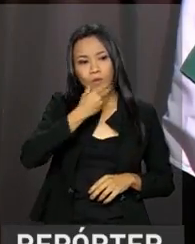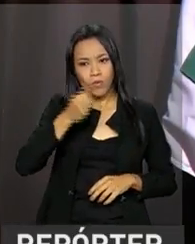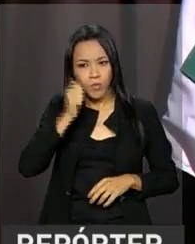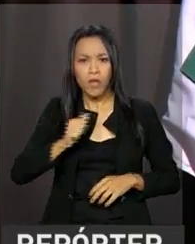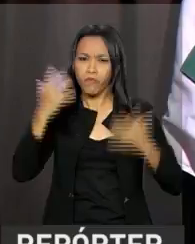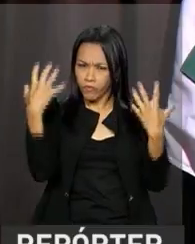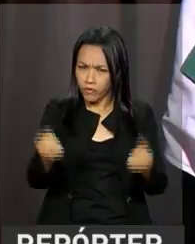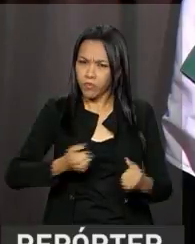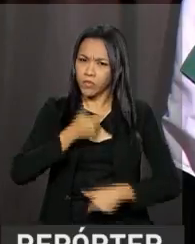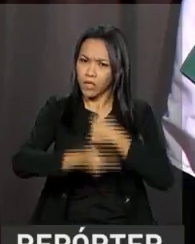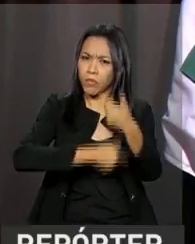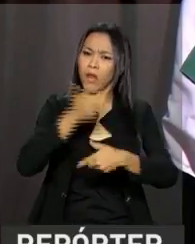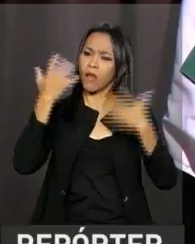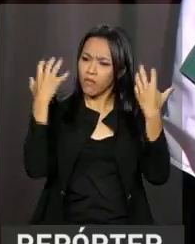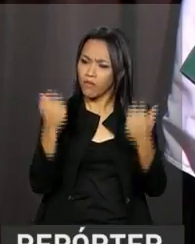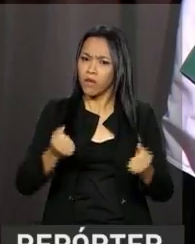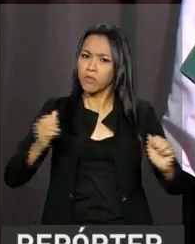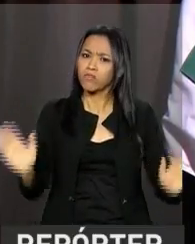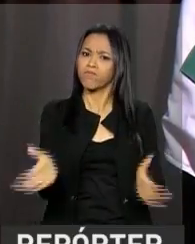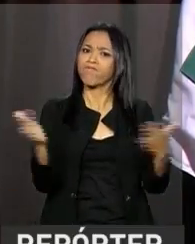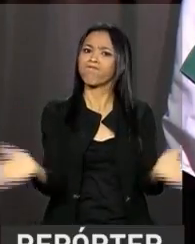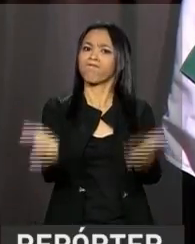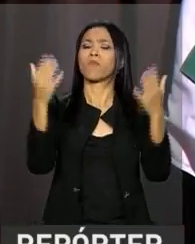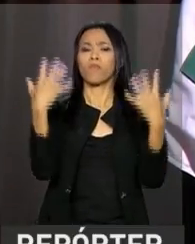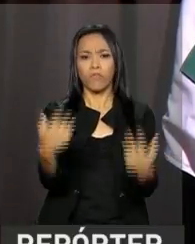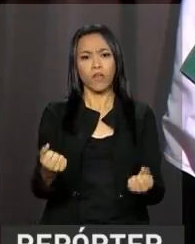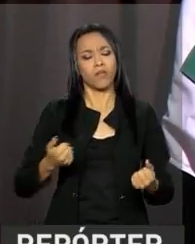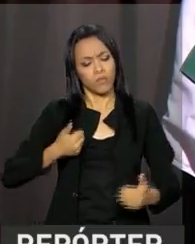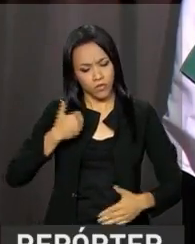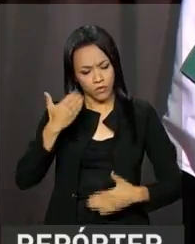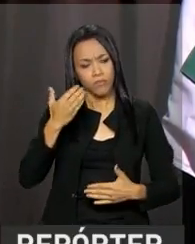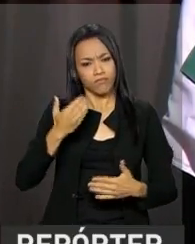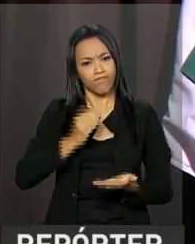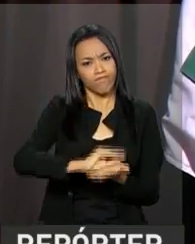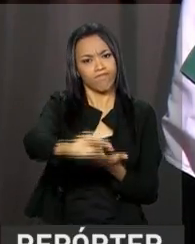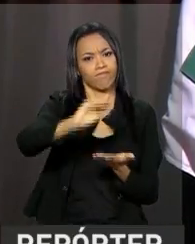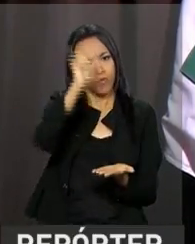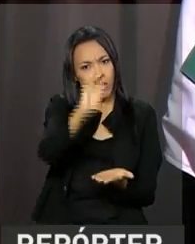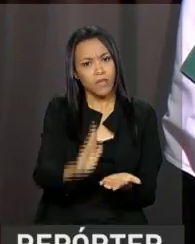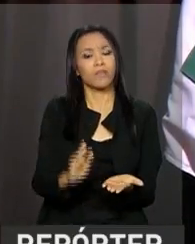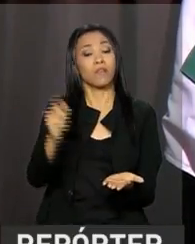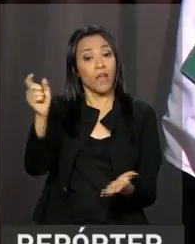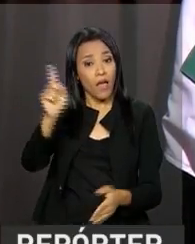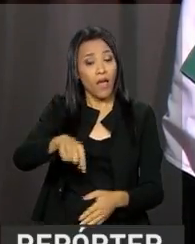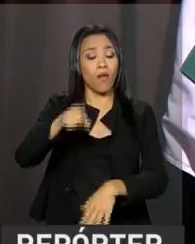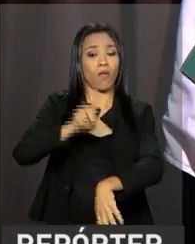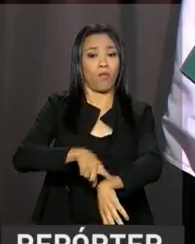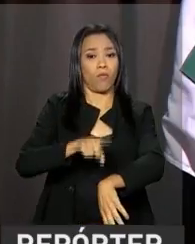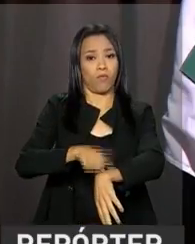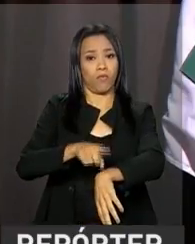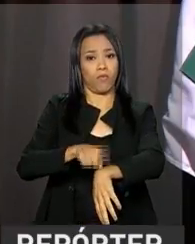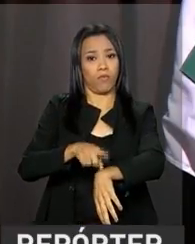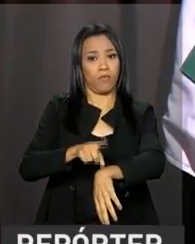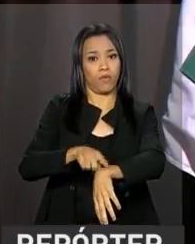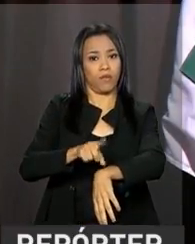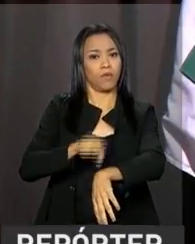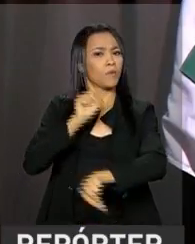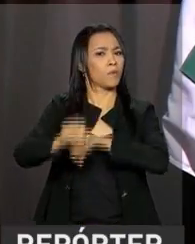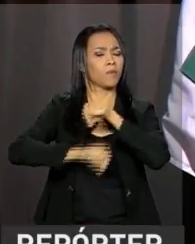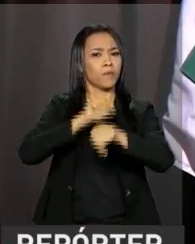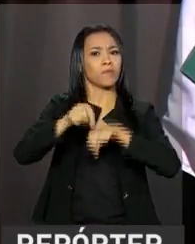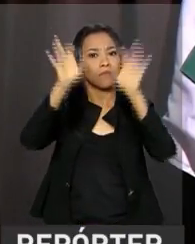trabalhar, vamos produzir, vamos consumir, vamos investir, que este momento é o